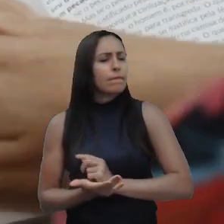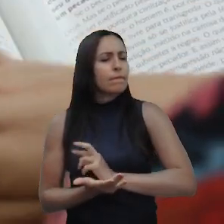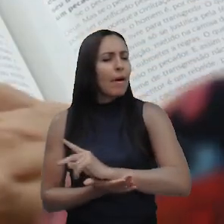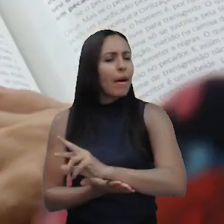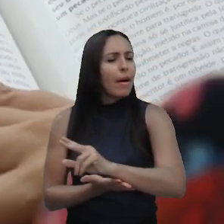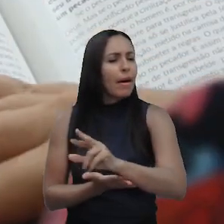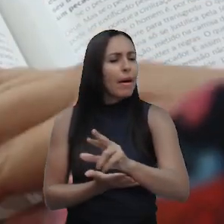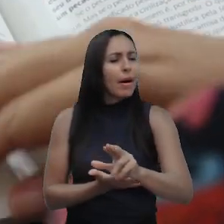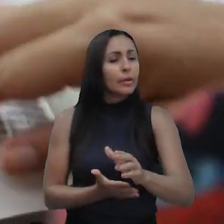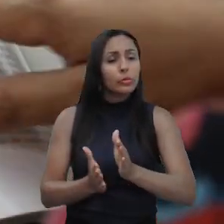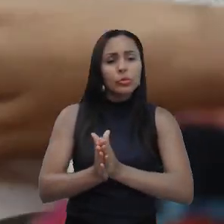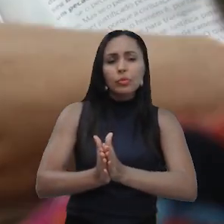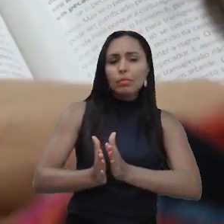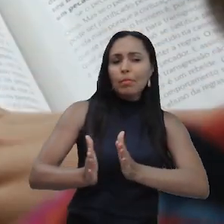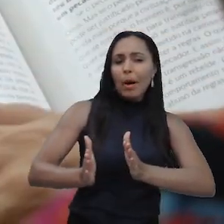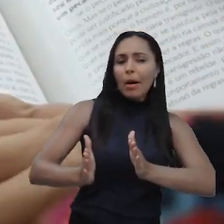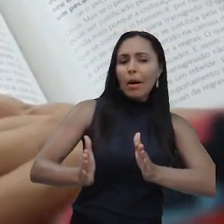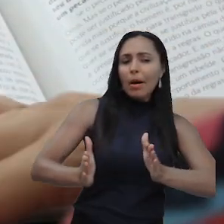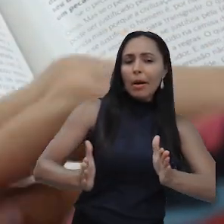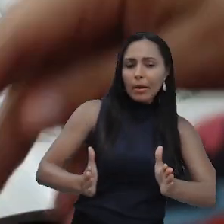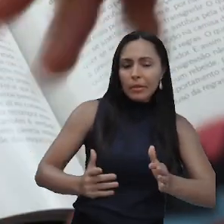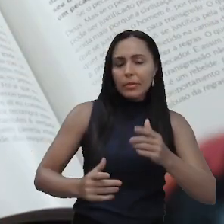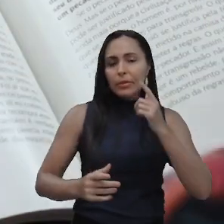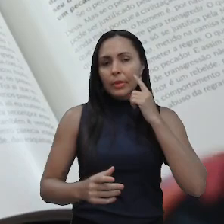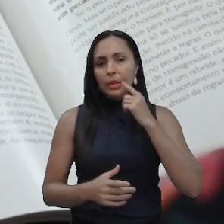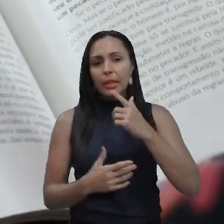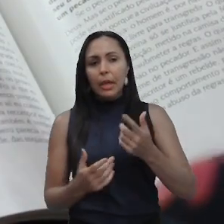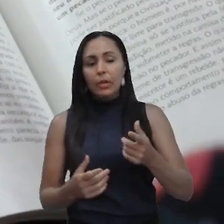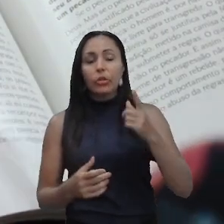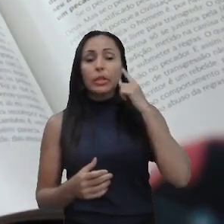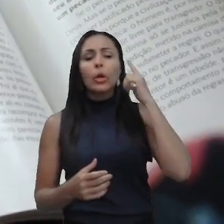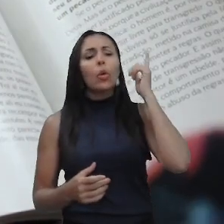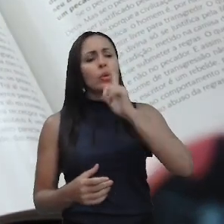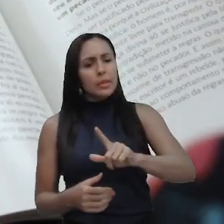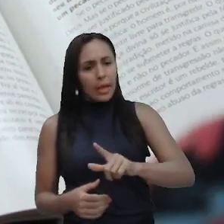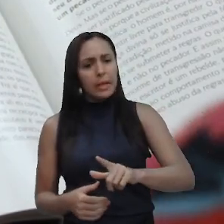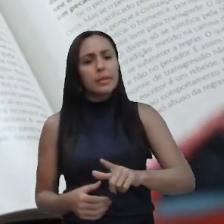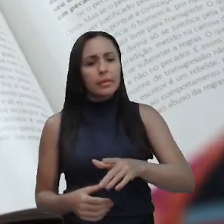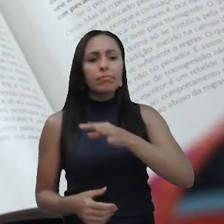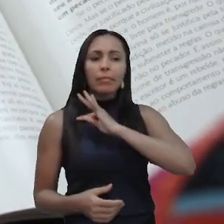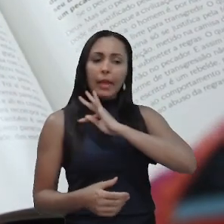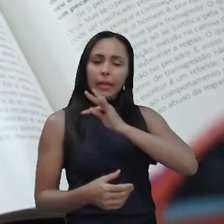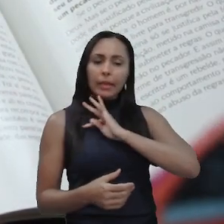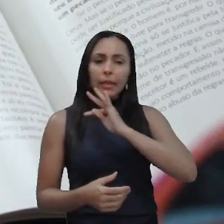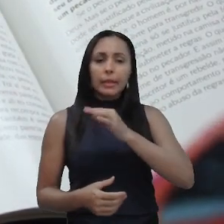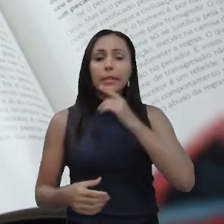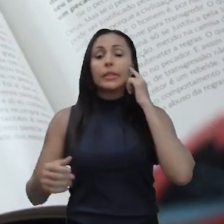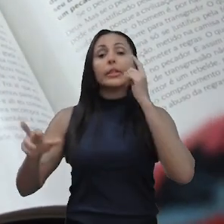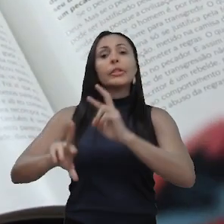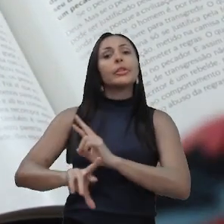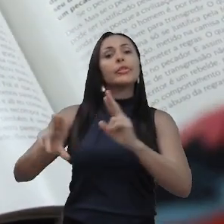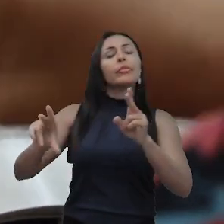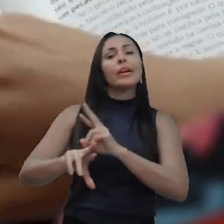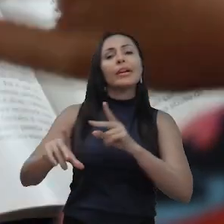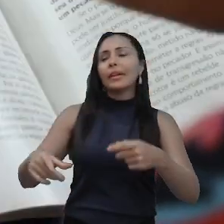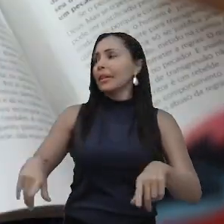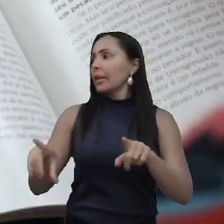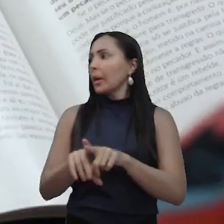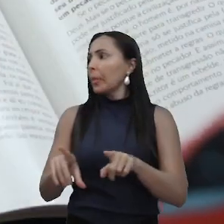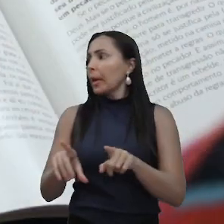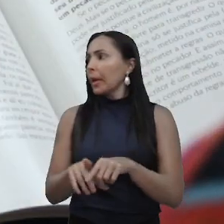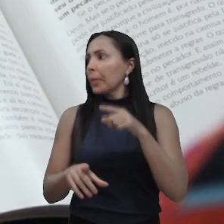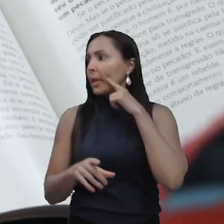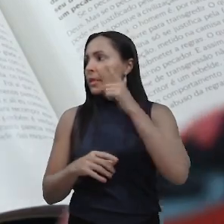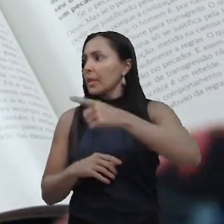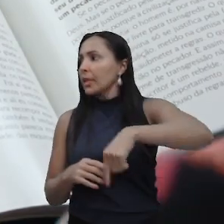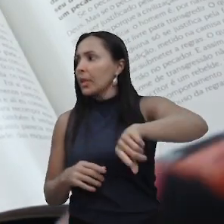bastante espaço, ele dá muito respiro e a gente consegue técnicas muito diferentes e alternativas para esse grid